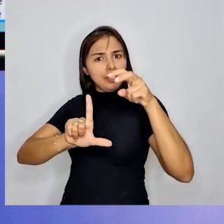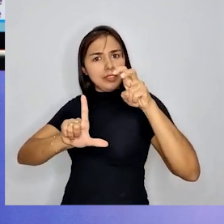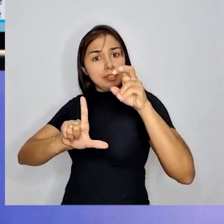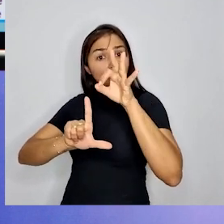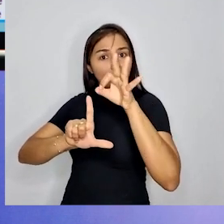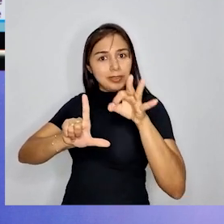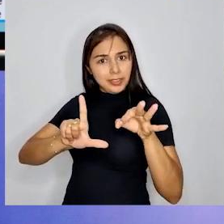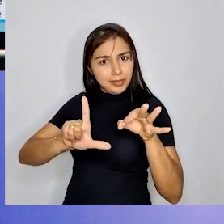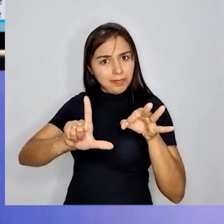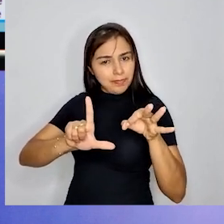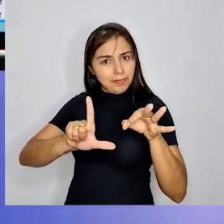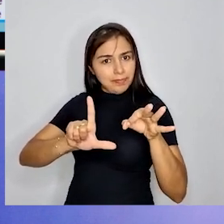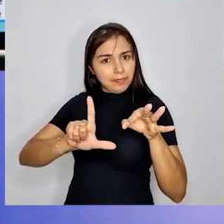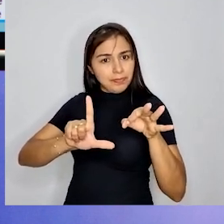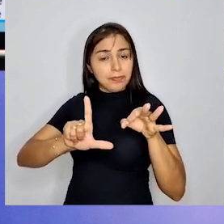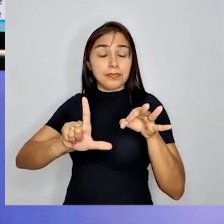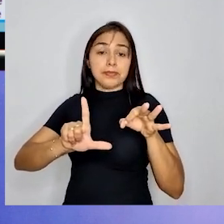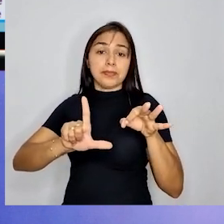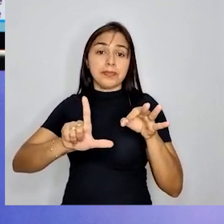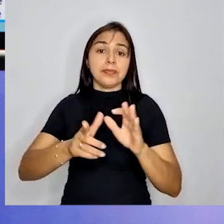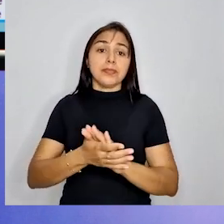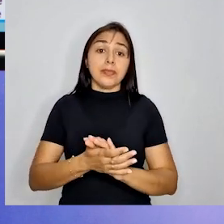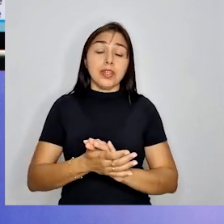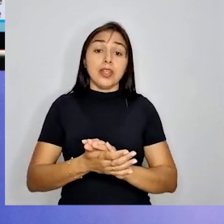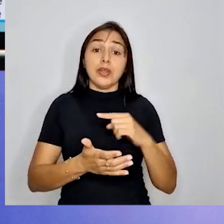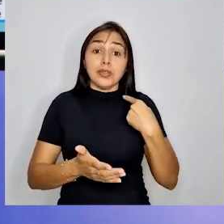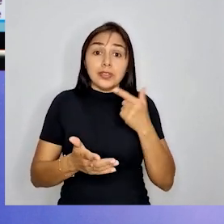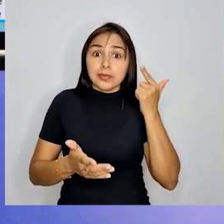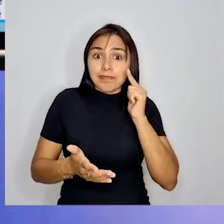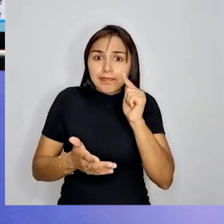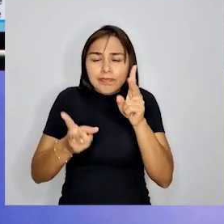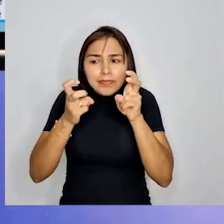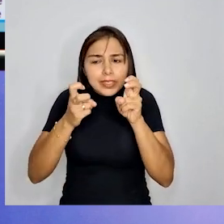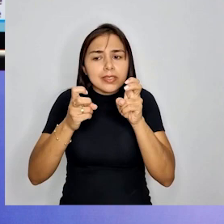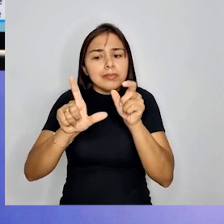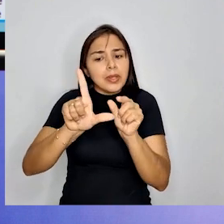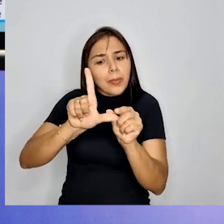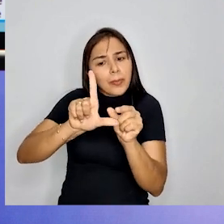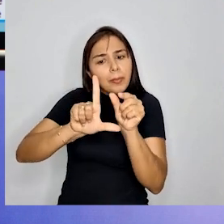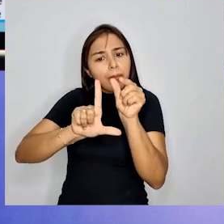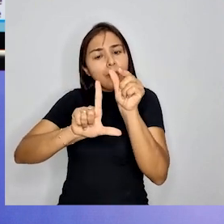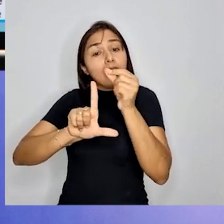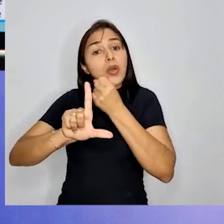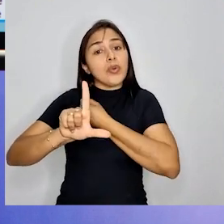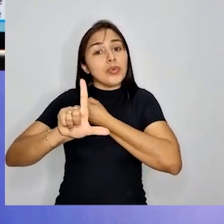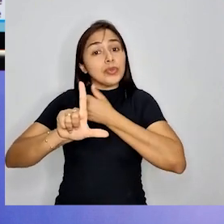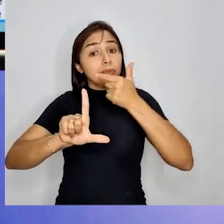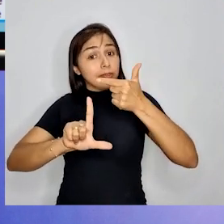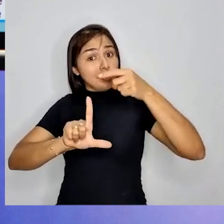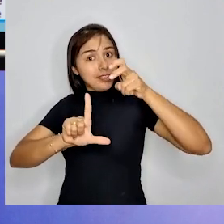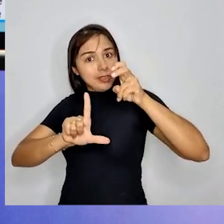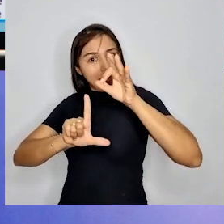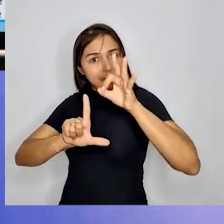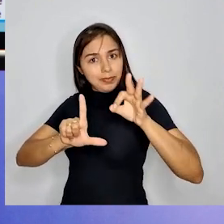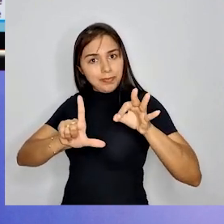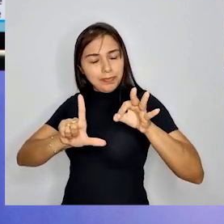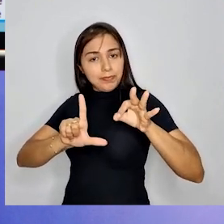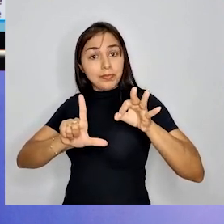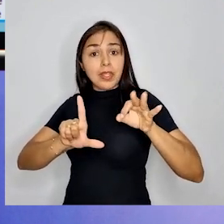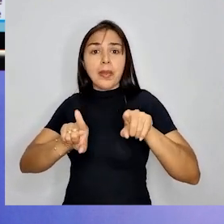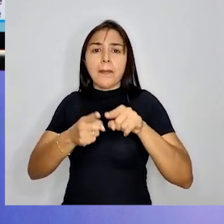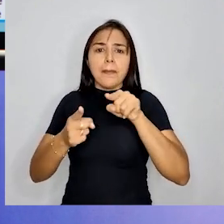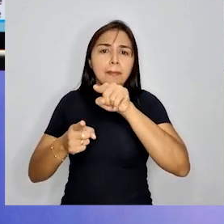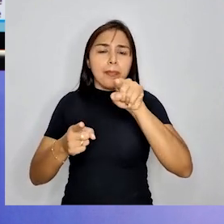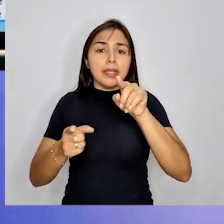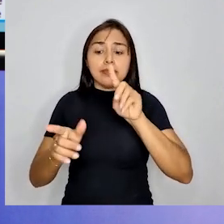por cento né a gente consegue ver isso claramente letra B Você considera que o tamanho